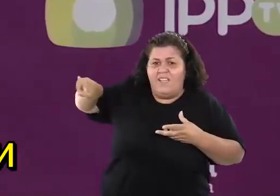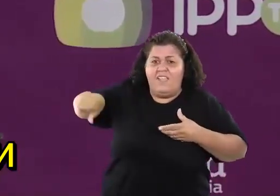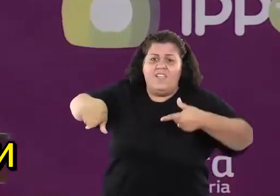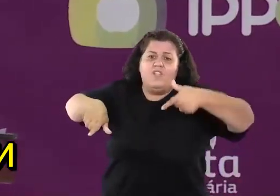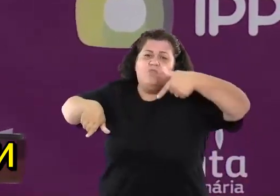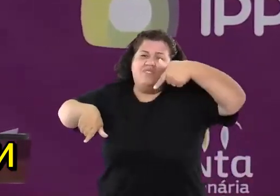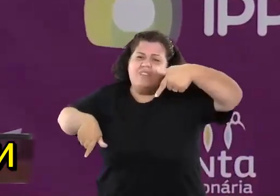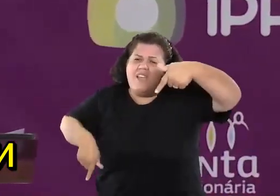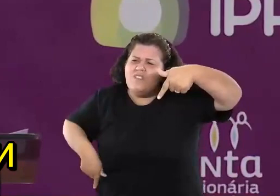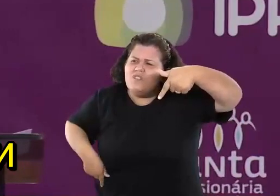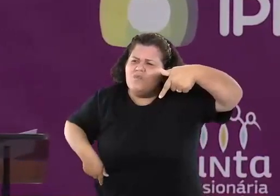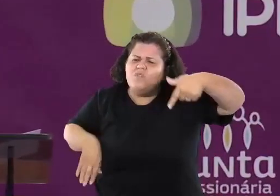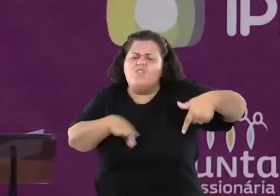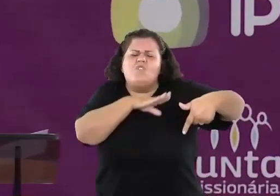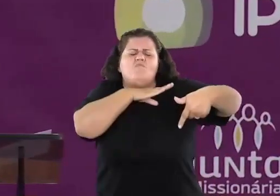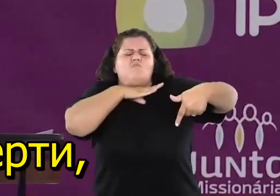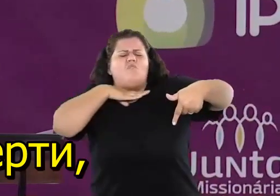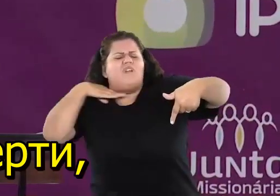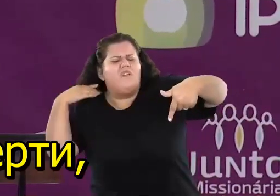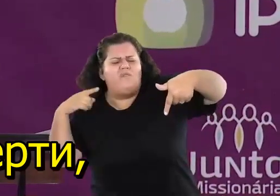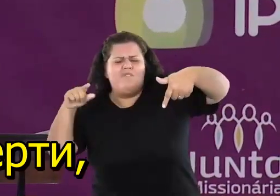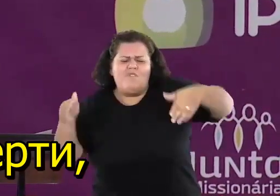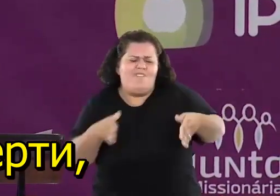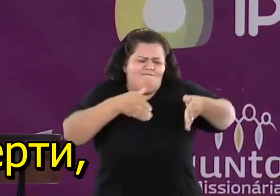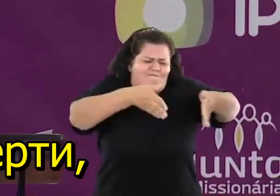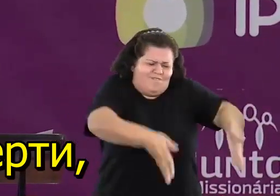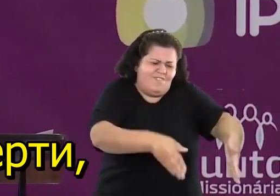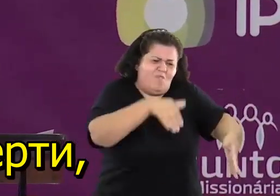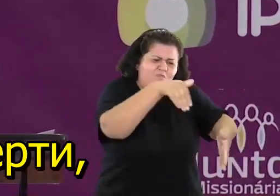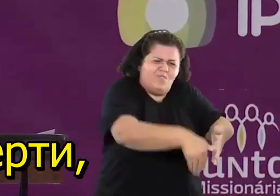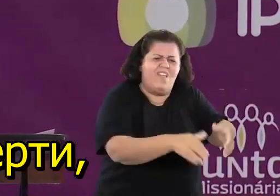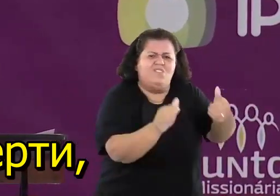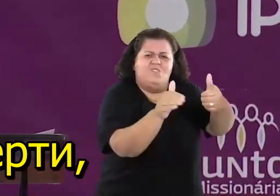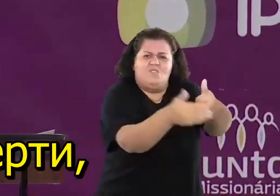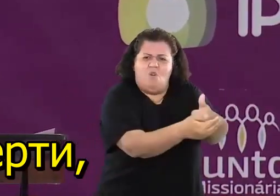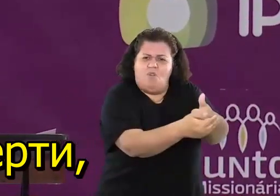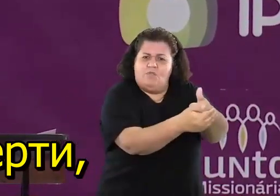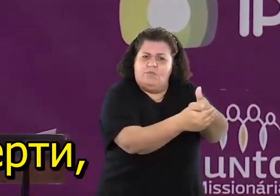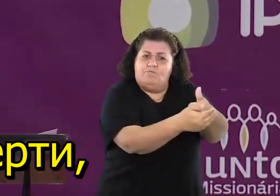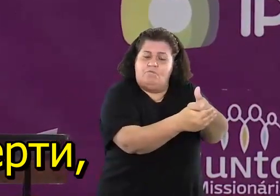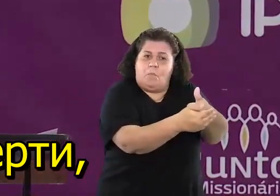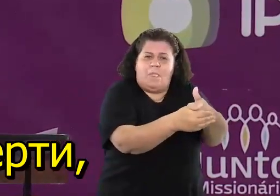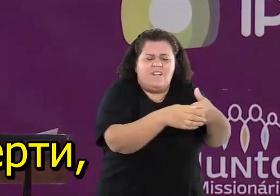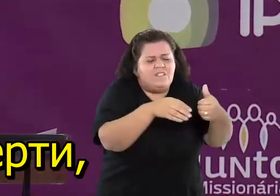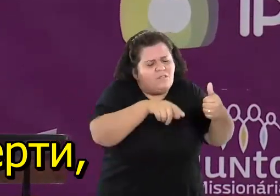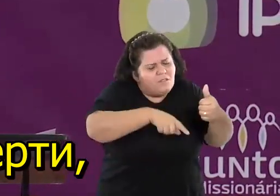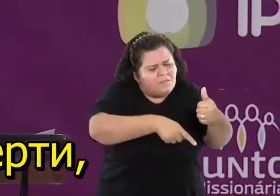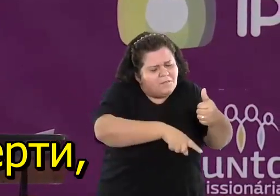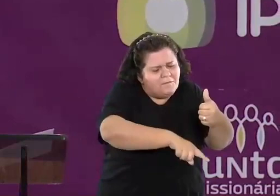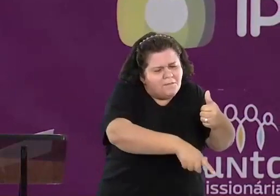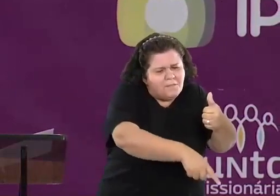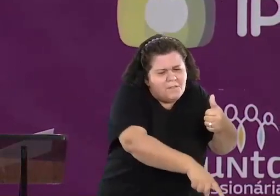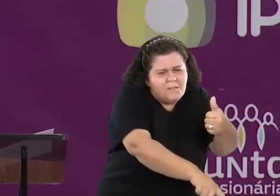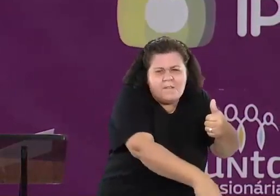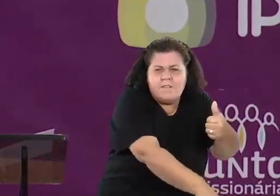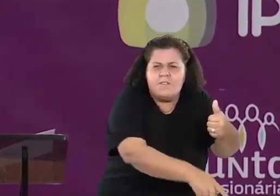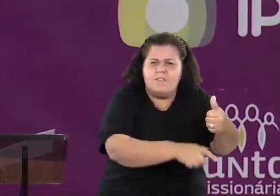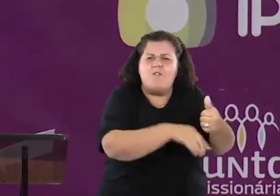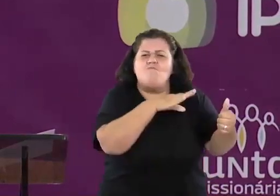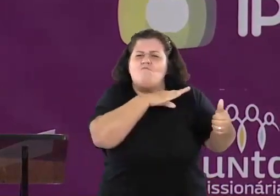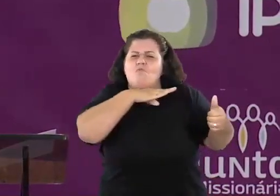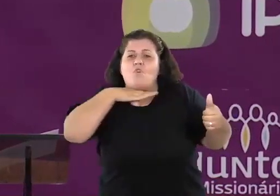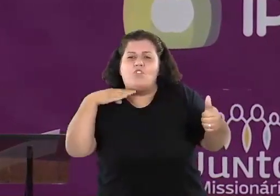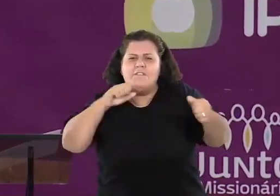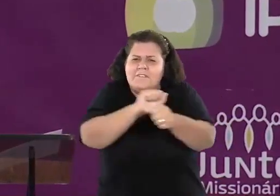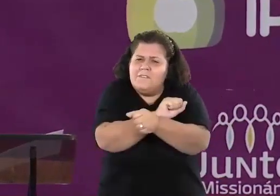no primeiro dia da semana, Jesus, que estava nas entranhas da morte,